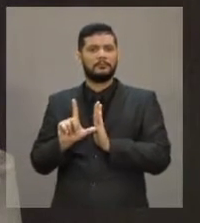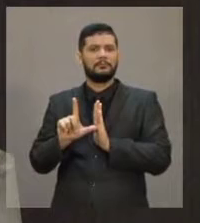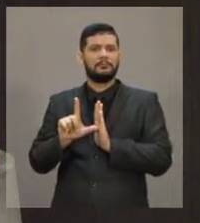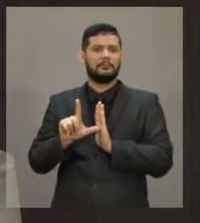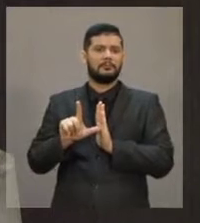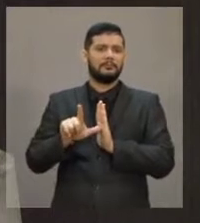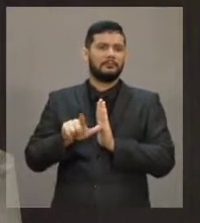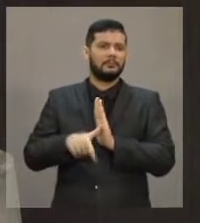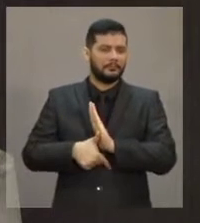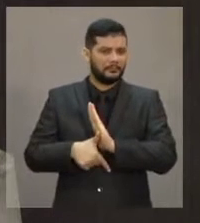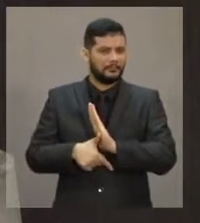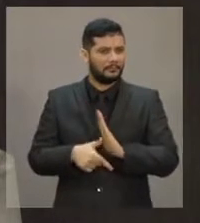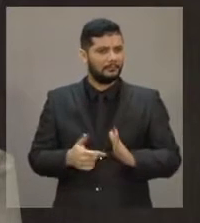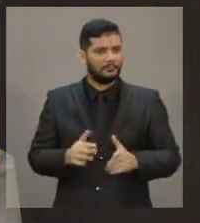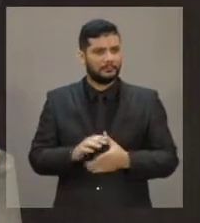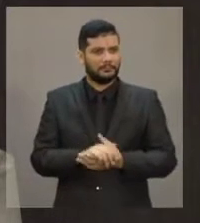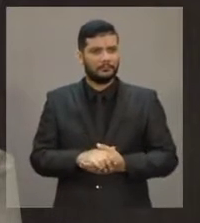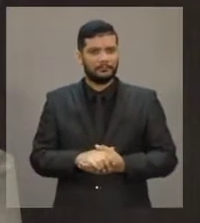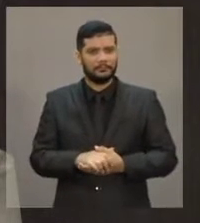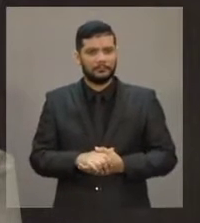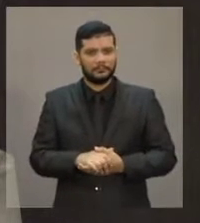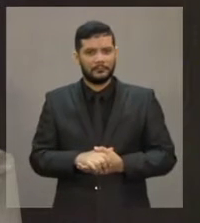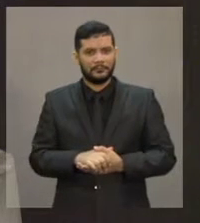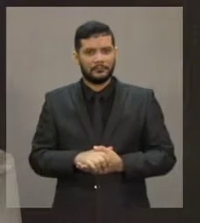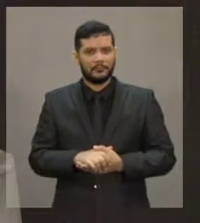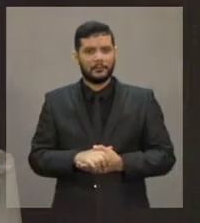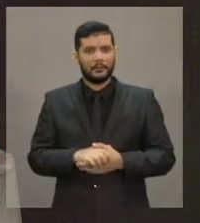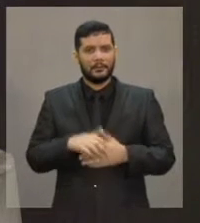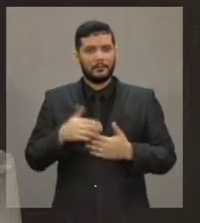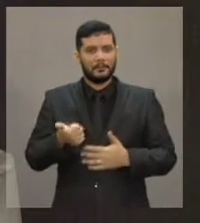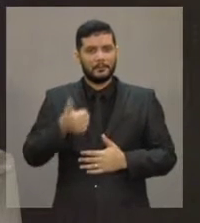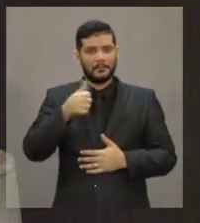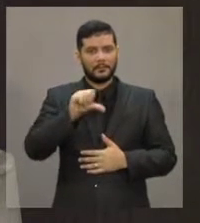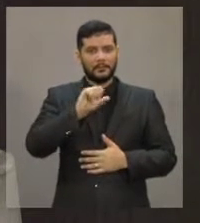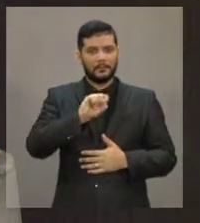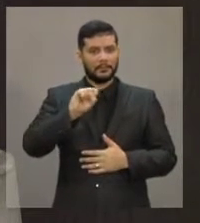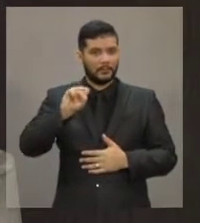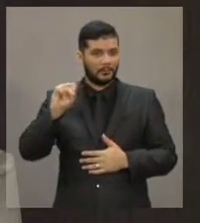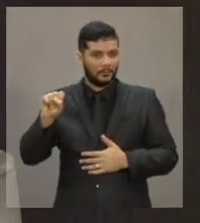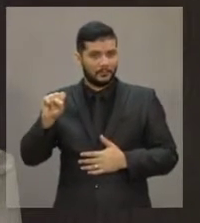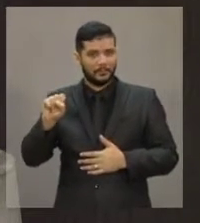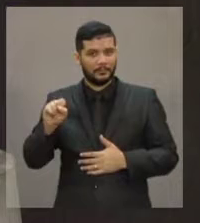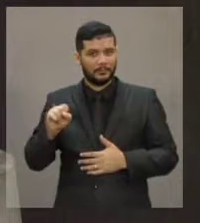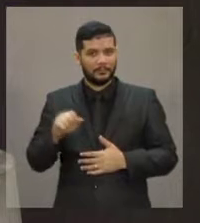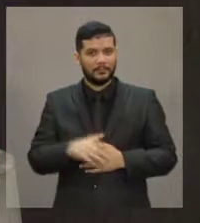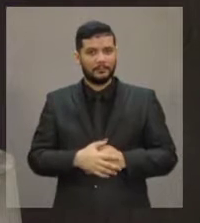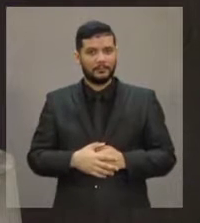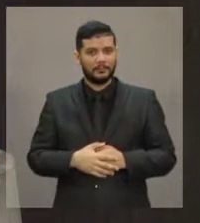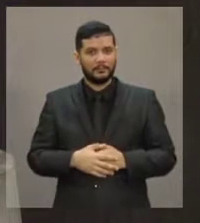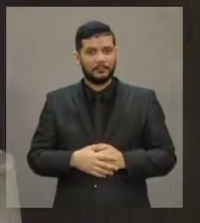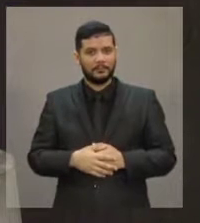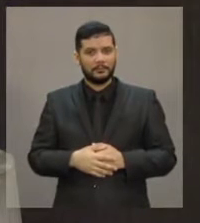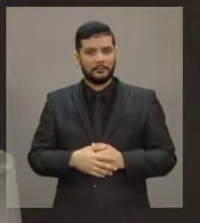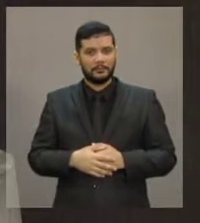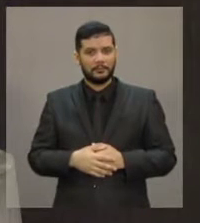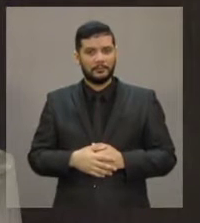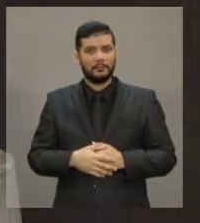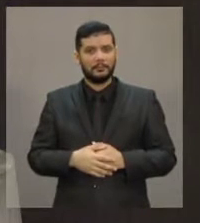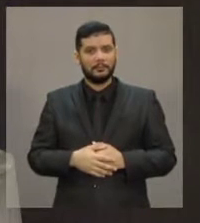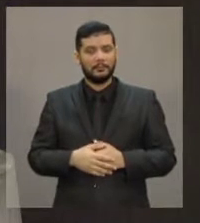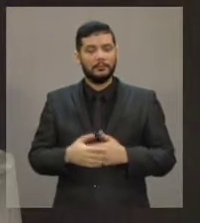do Pacto Sociopolítico de 1988. E, dentre outras coisas, fez isso